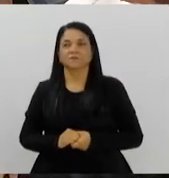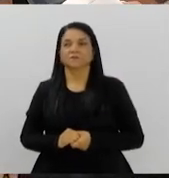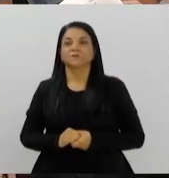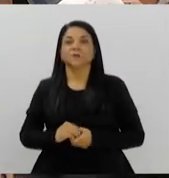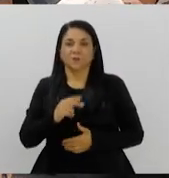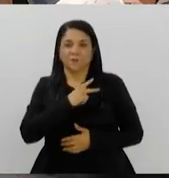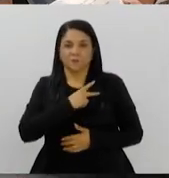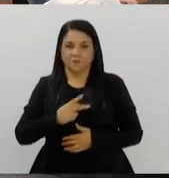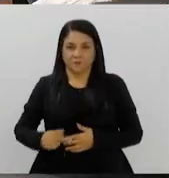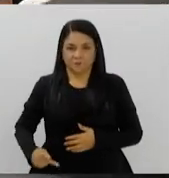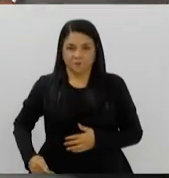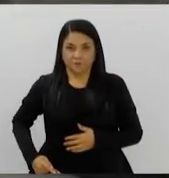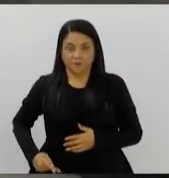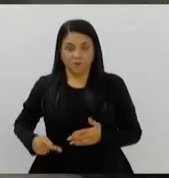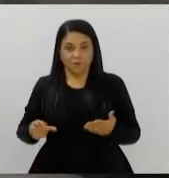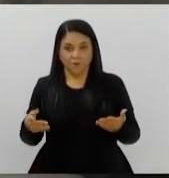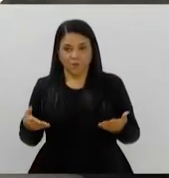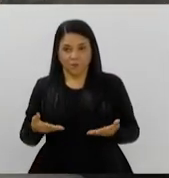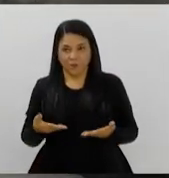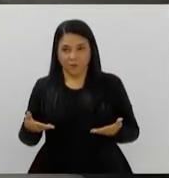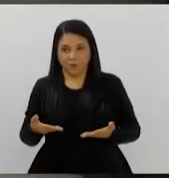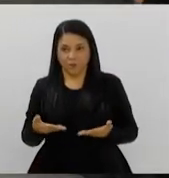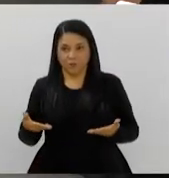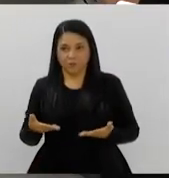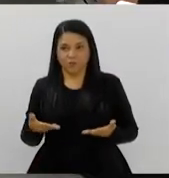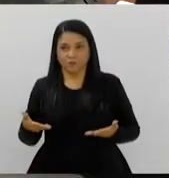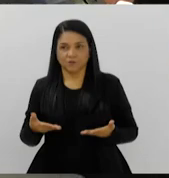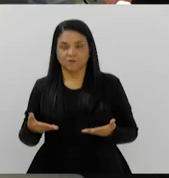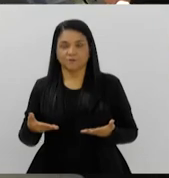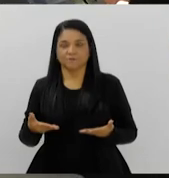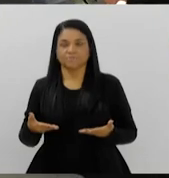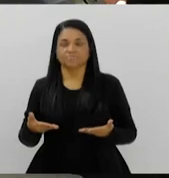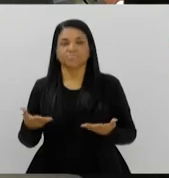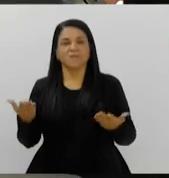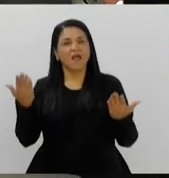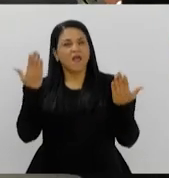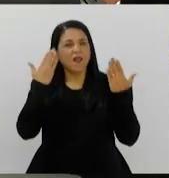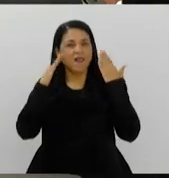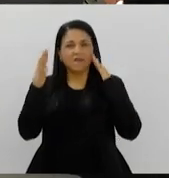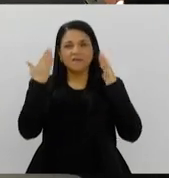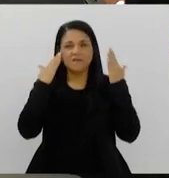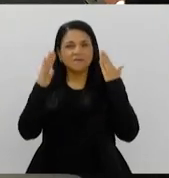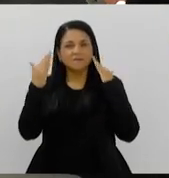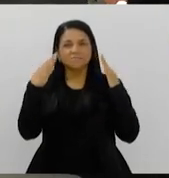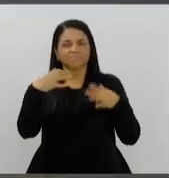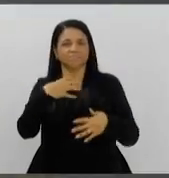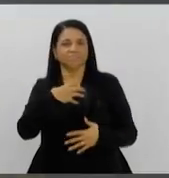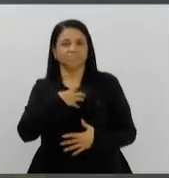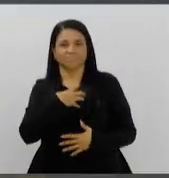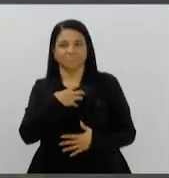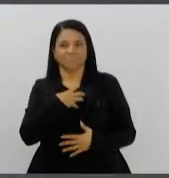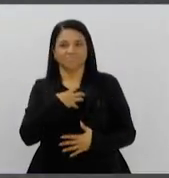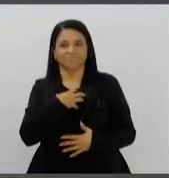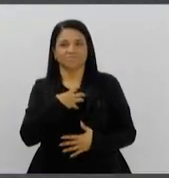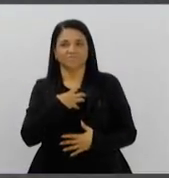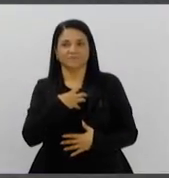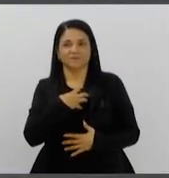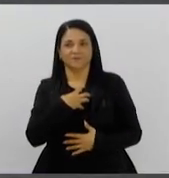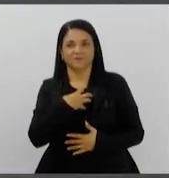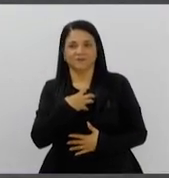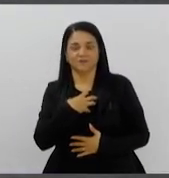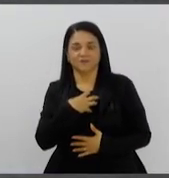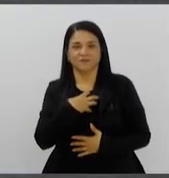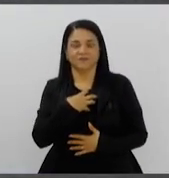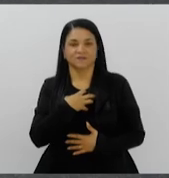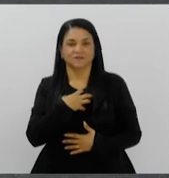Presidente, hoje é motivo de muita alegria. A gente